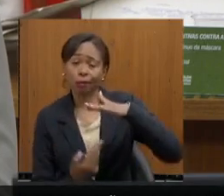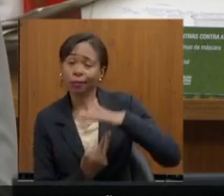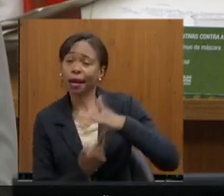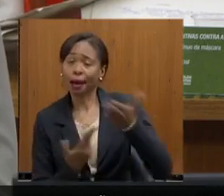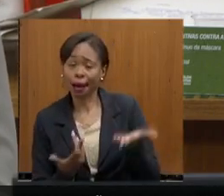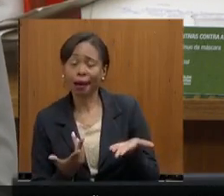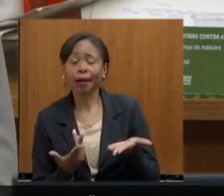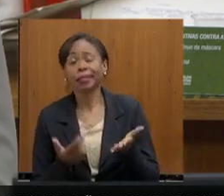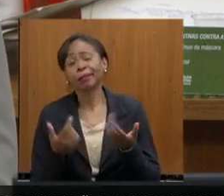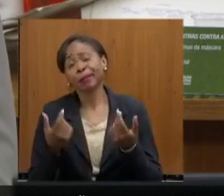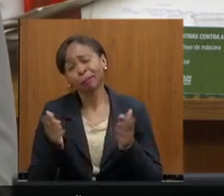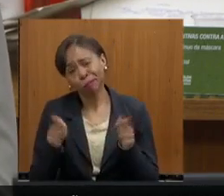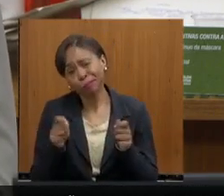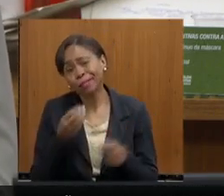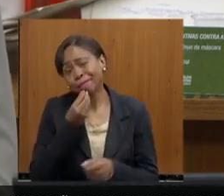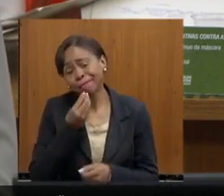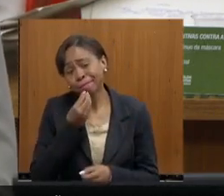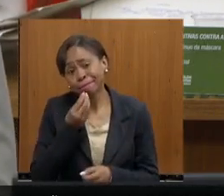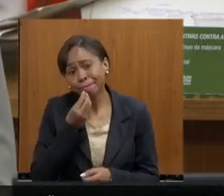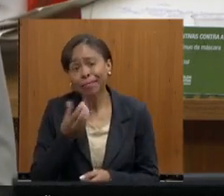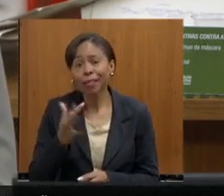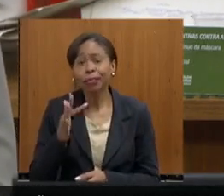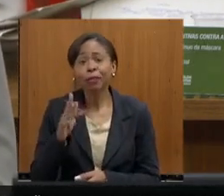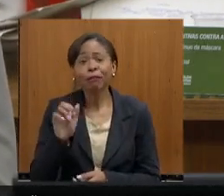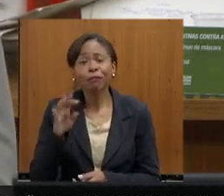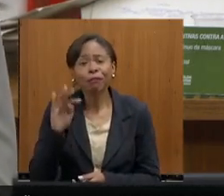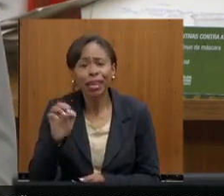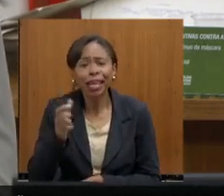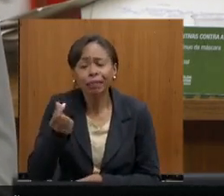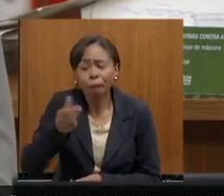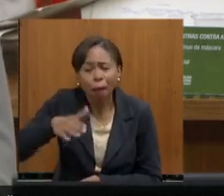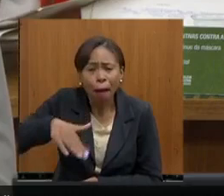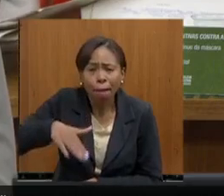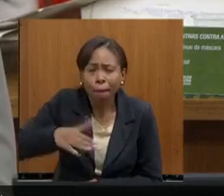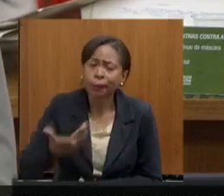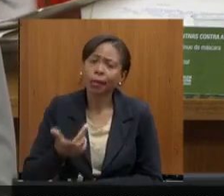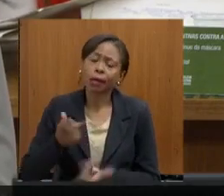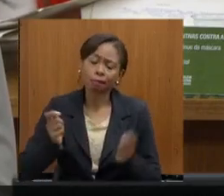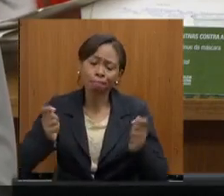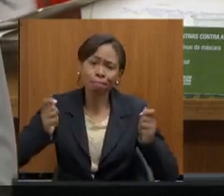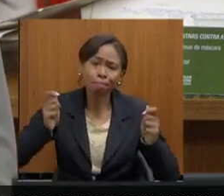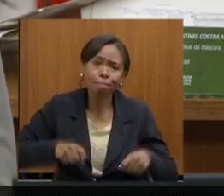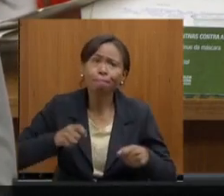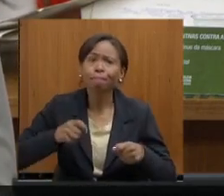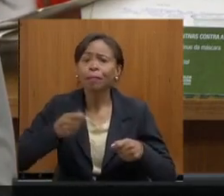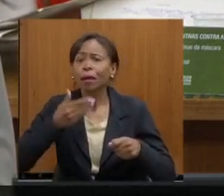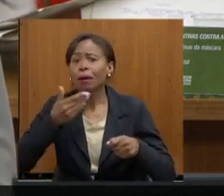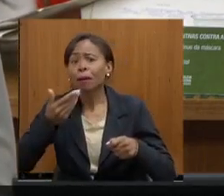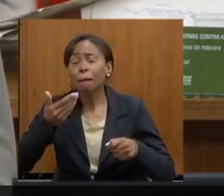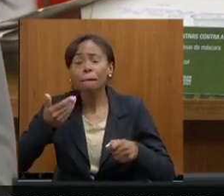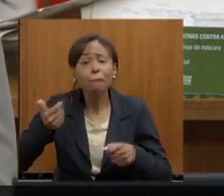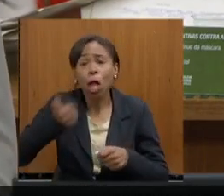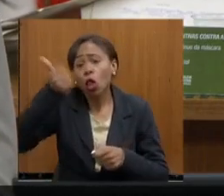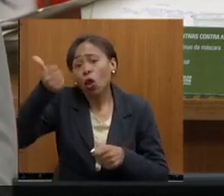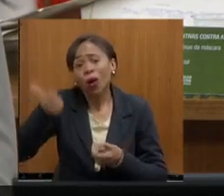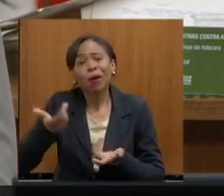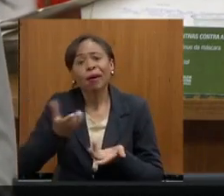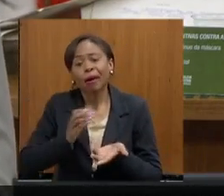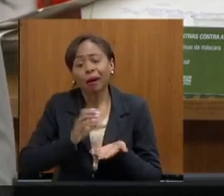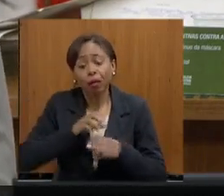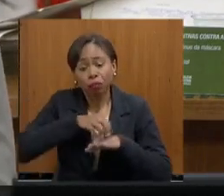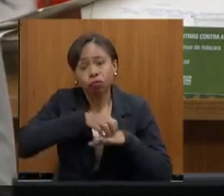Frete mais barato né uma eficiência maior chegando produtos na casa de todos os brasileiros